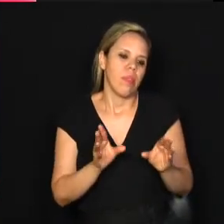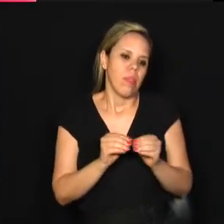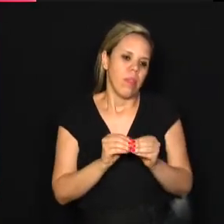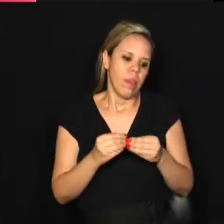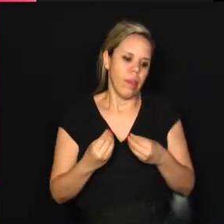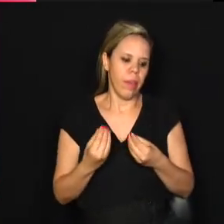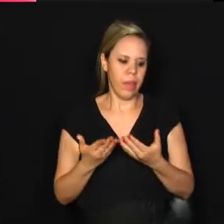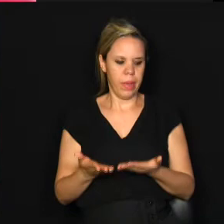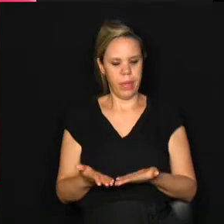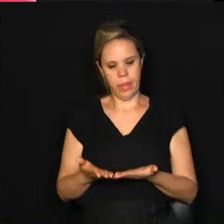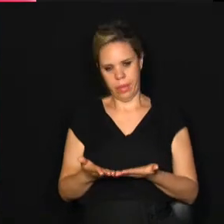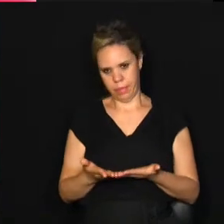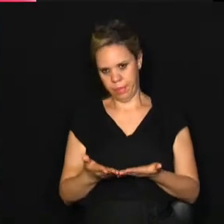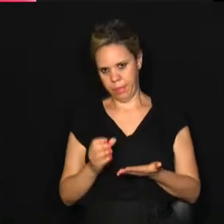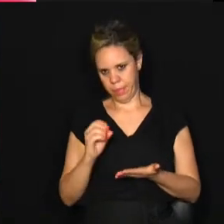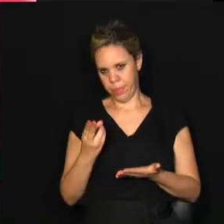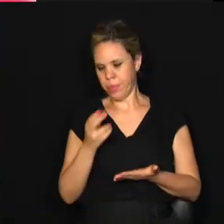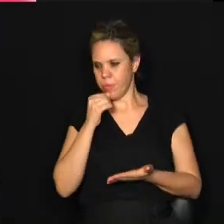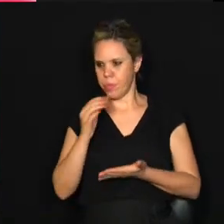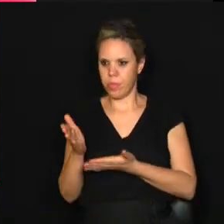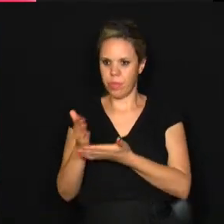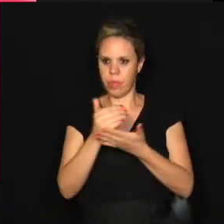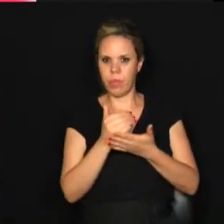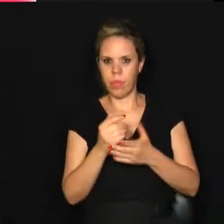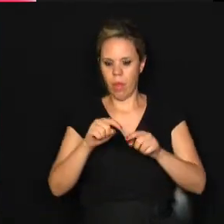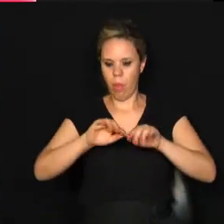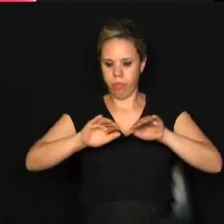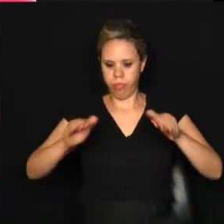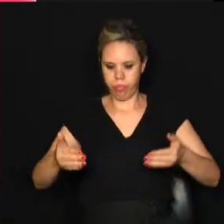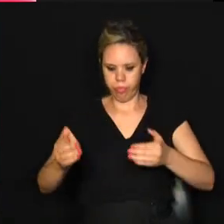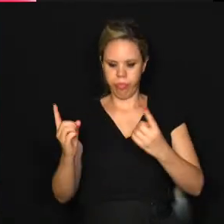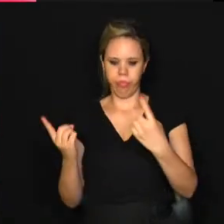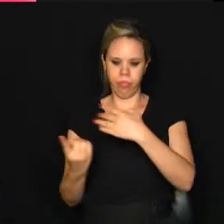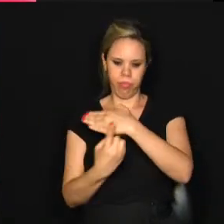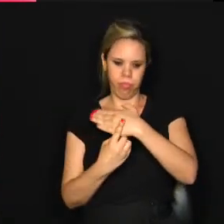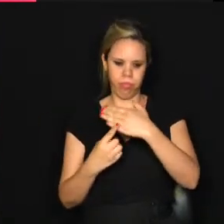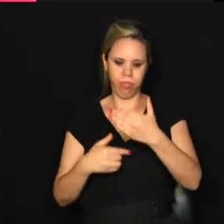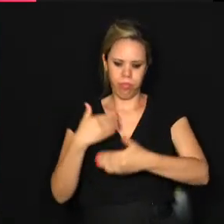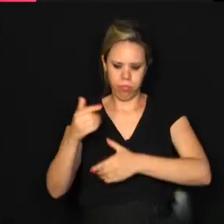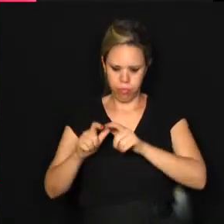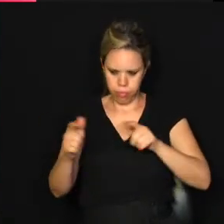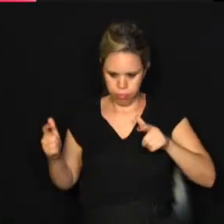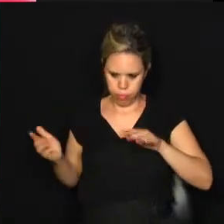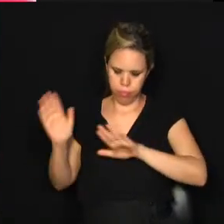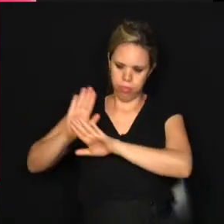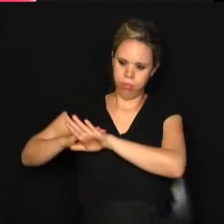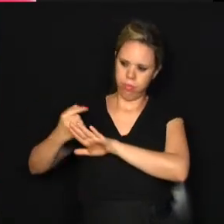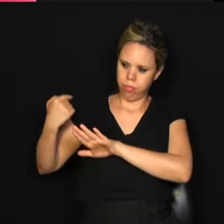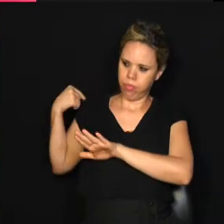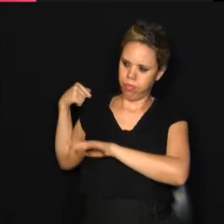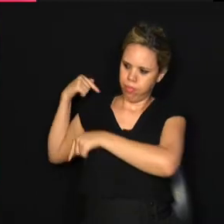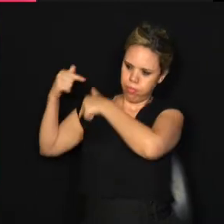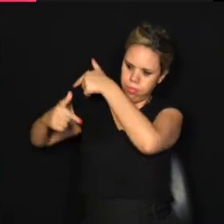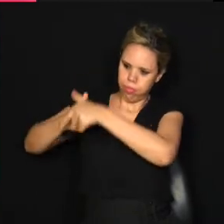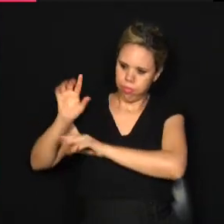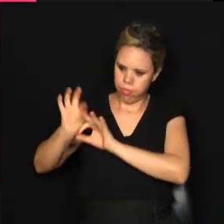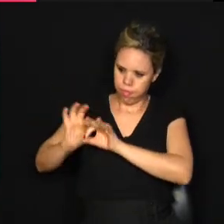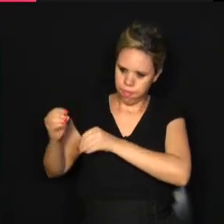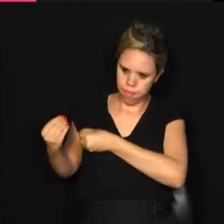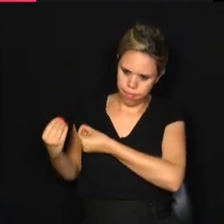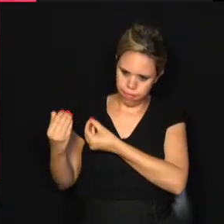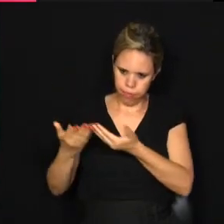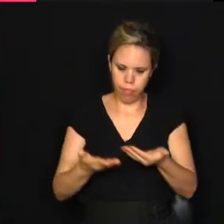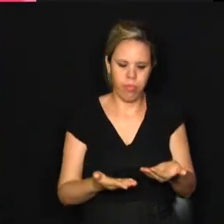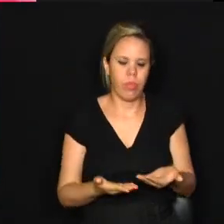entrega, ou na coleta no balcão, existe um processo muito mais amplo, muito mais complicado, e é um processo que